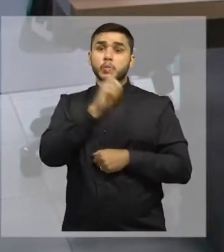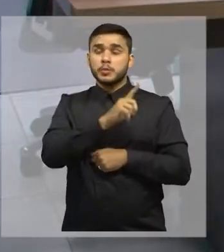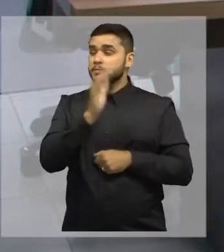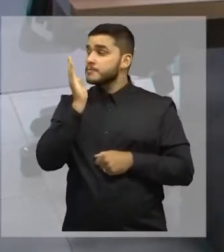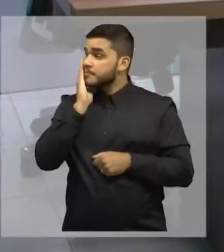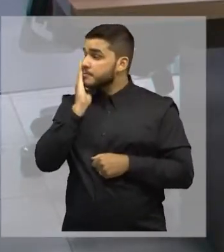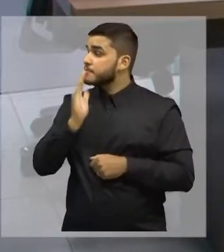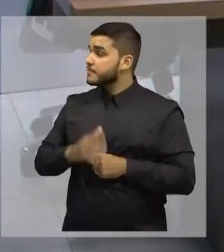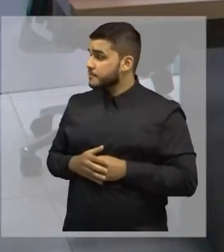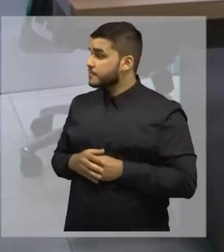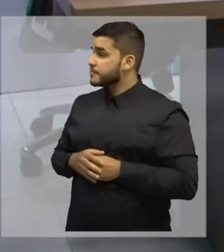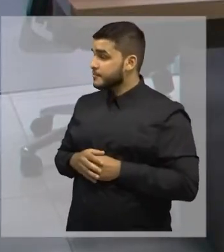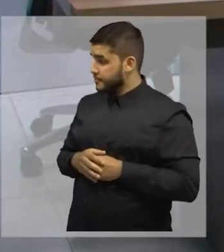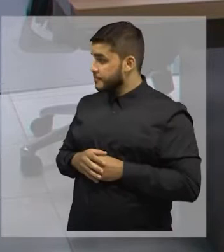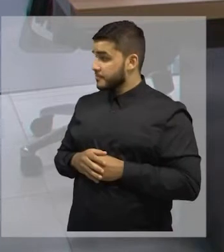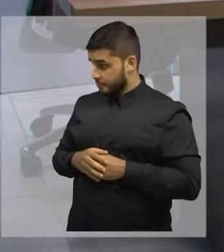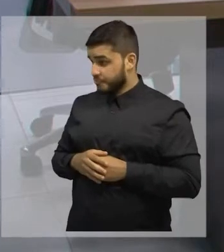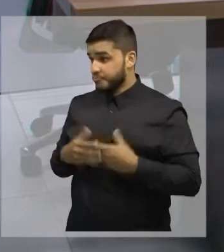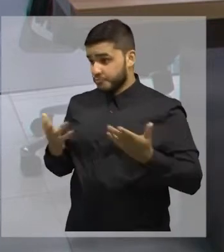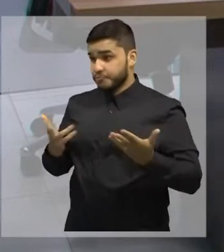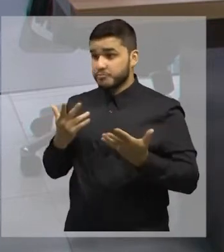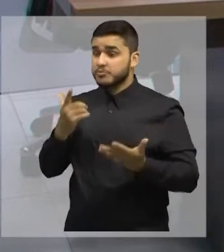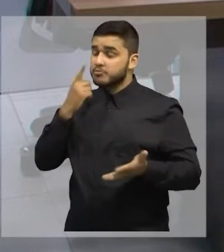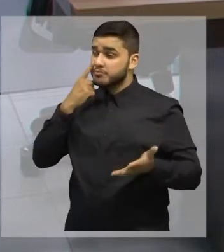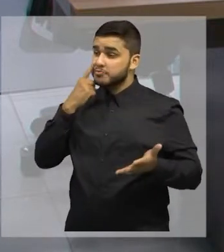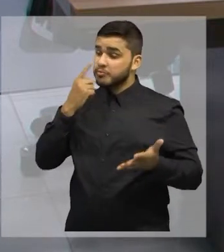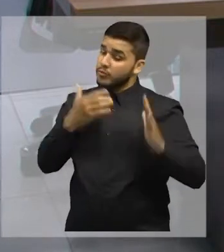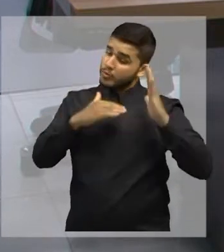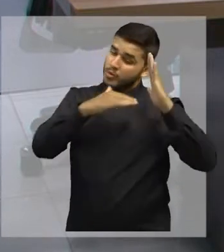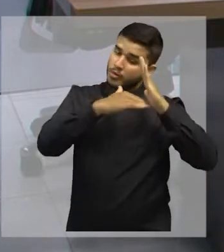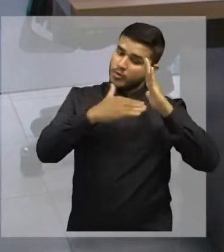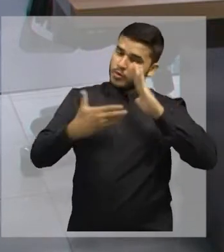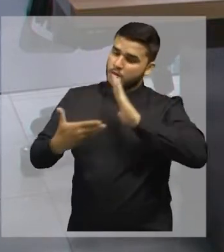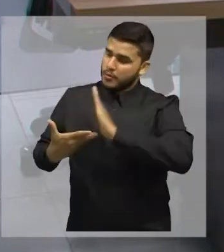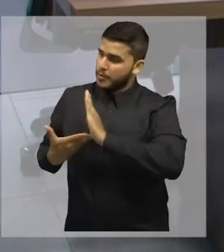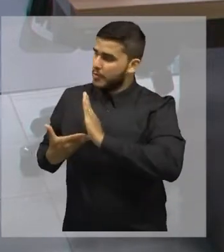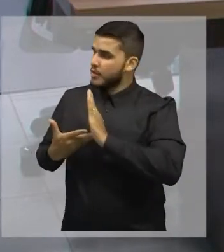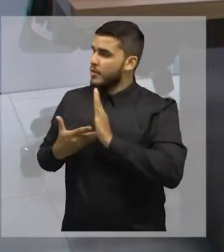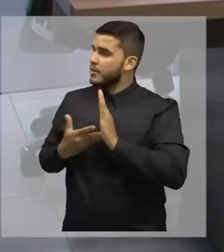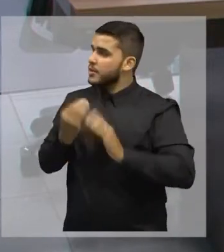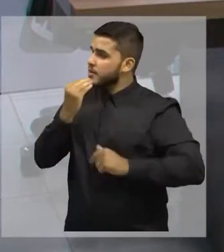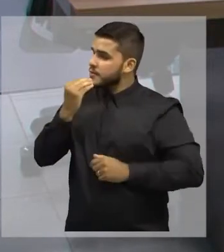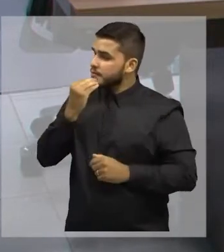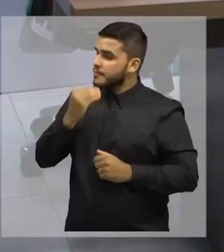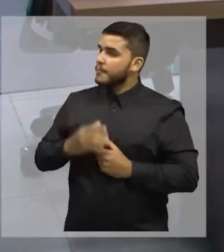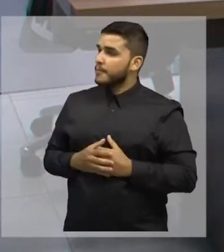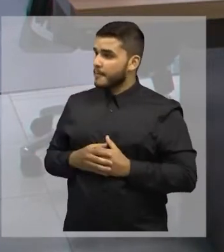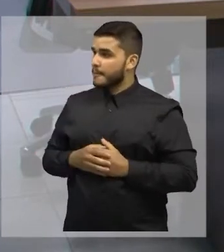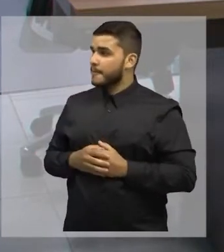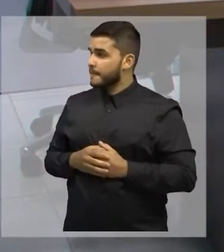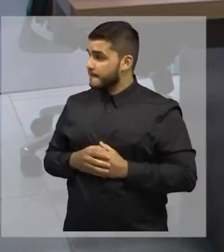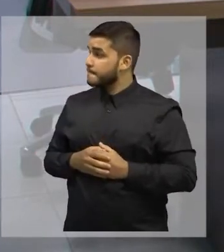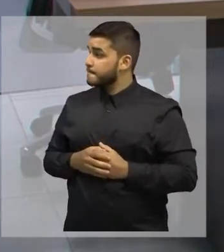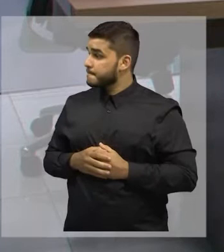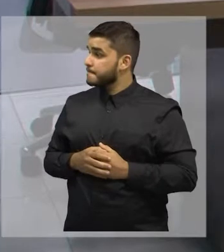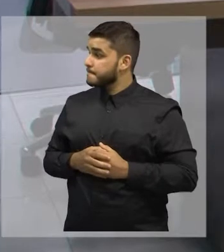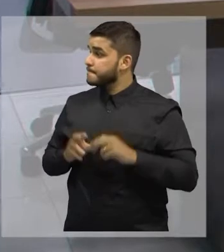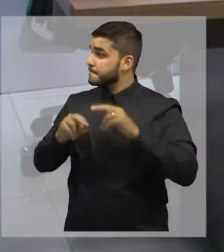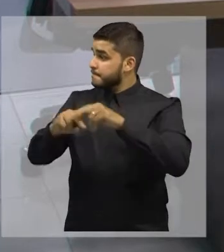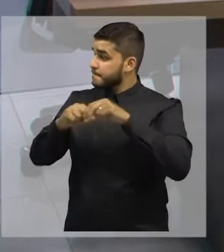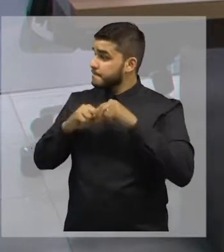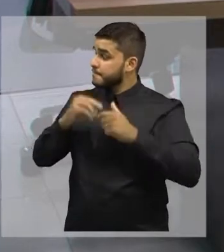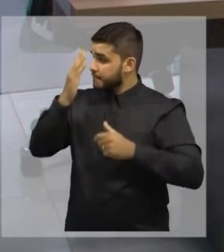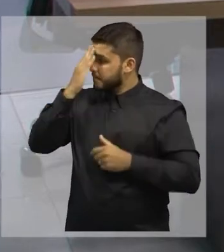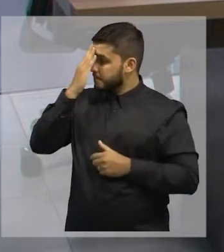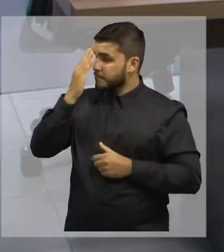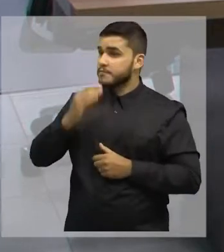certamente talvez tivesse assumido esse protagonismo que a que nos referimos no início do programa. Porque você não